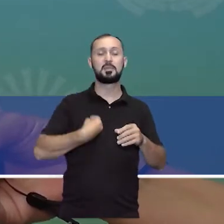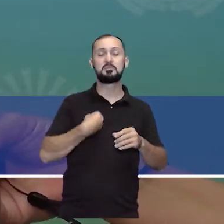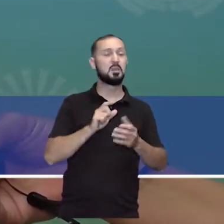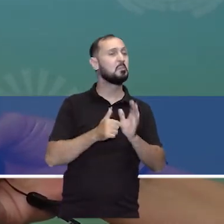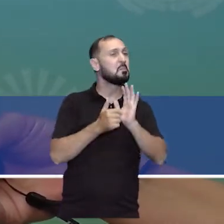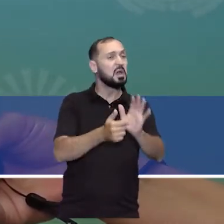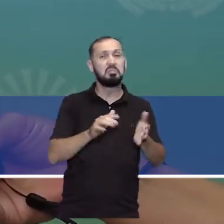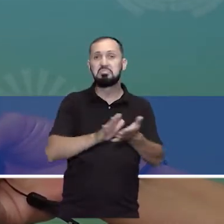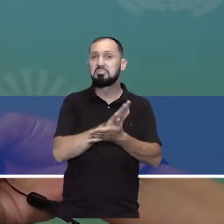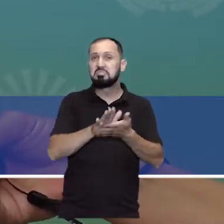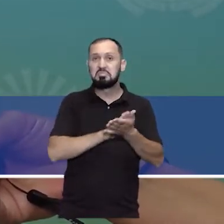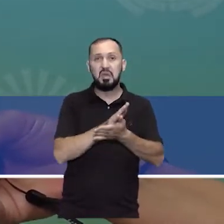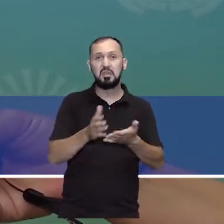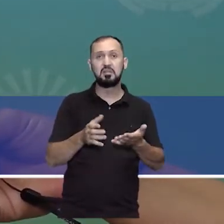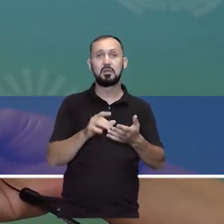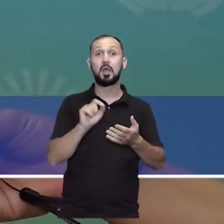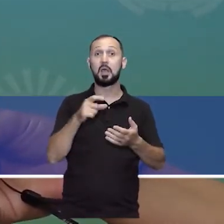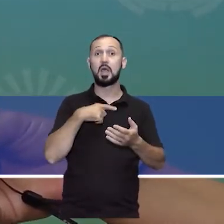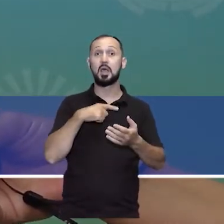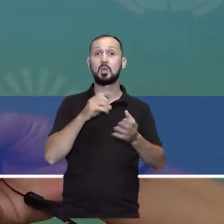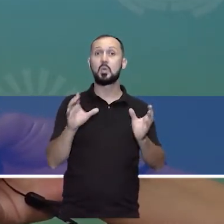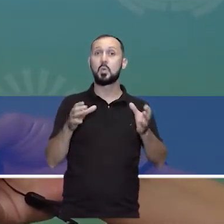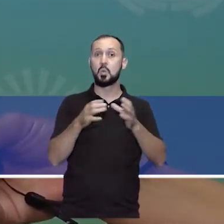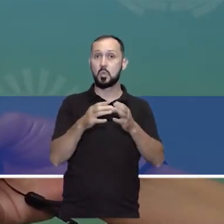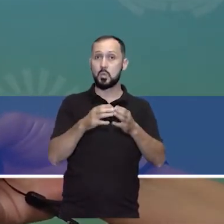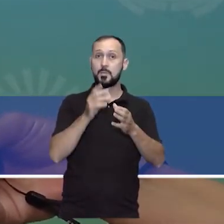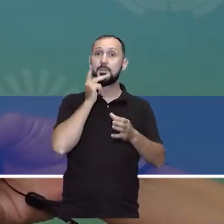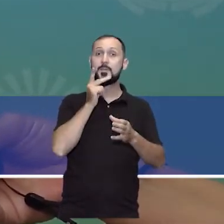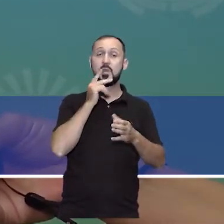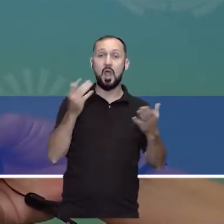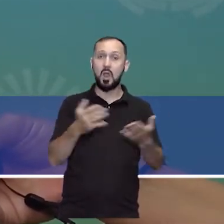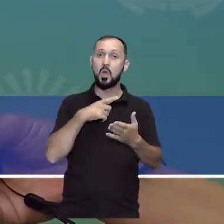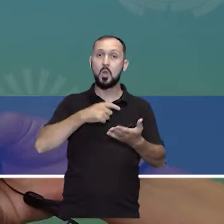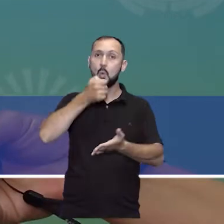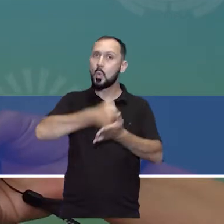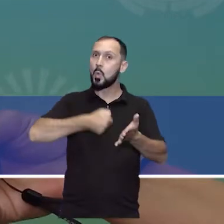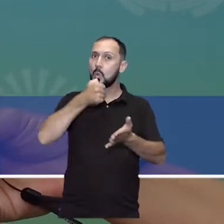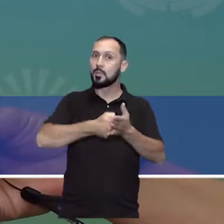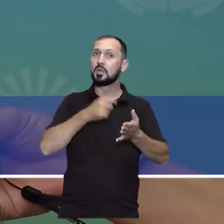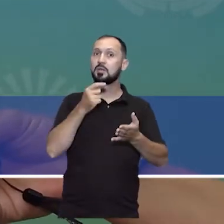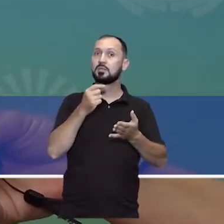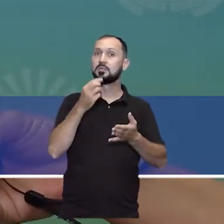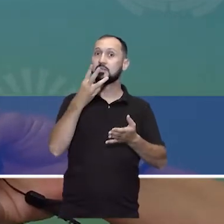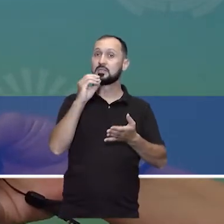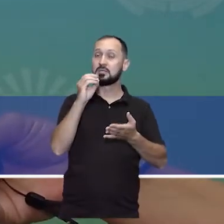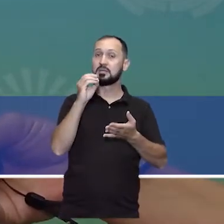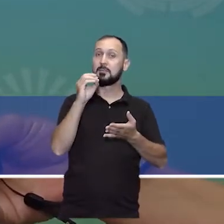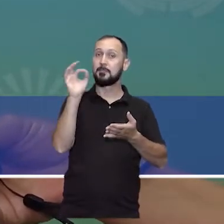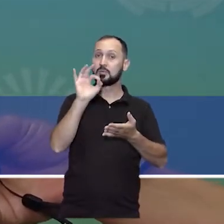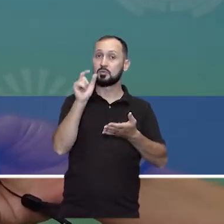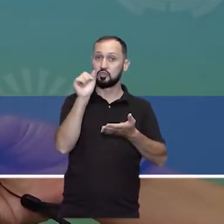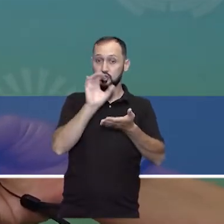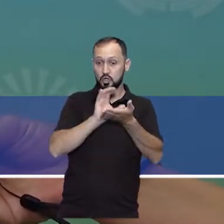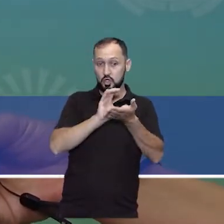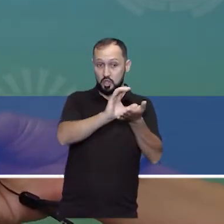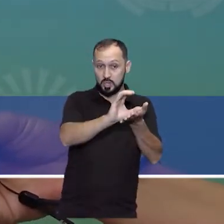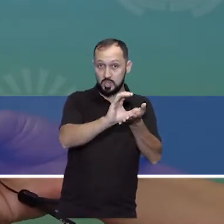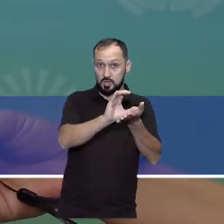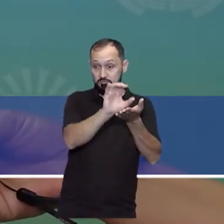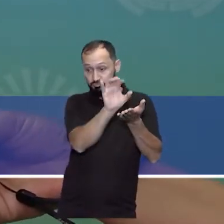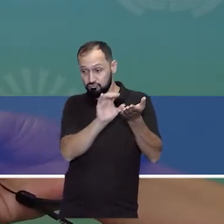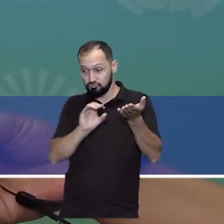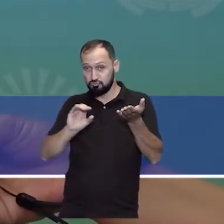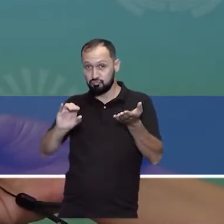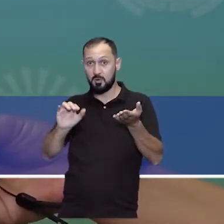essas candidatas elas não aparecem. Então, a partir do momento que os partidos políticos agora estão obrigados a destinar